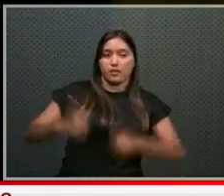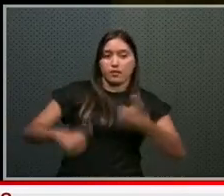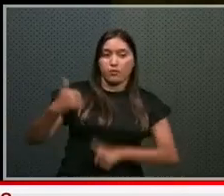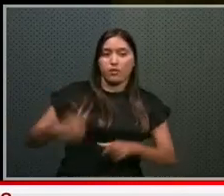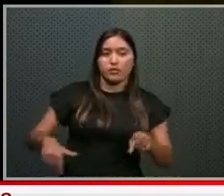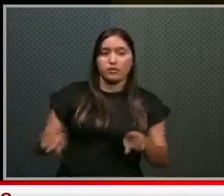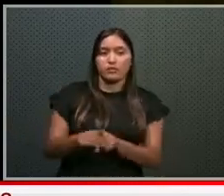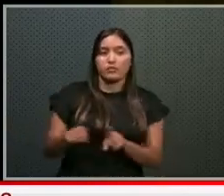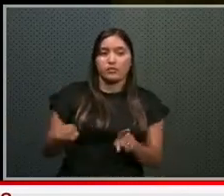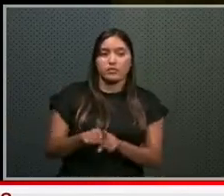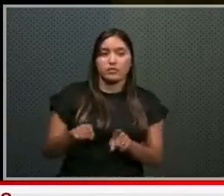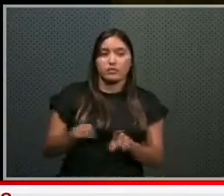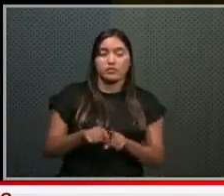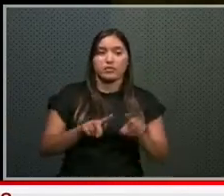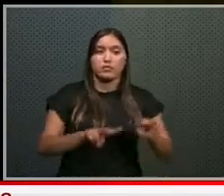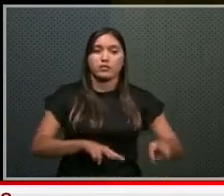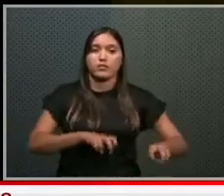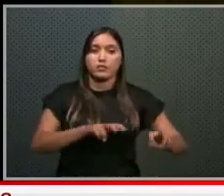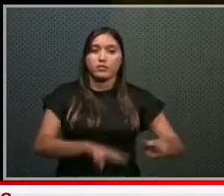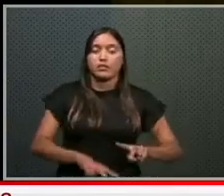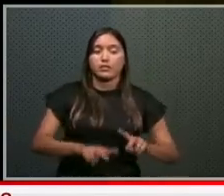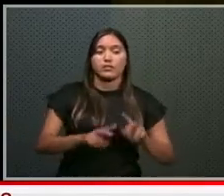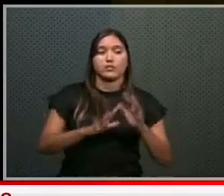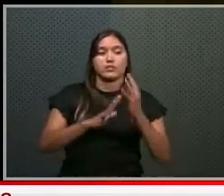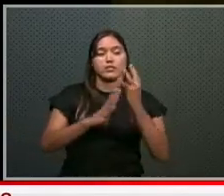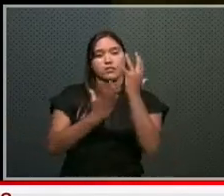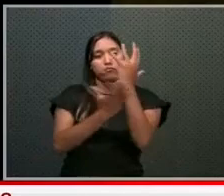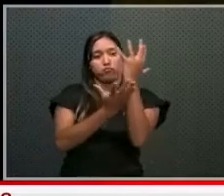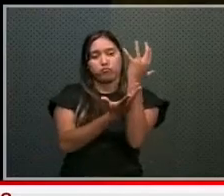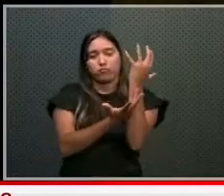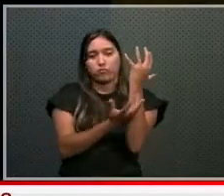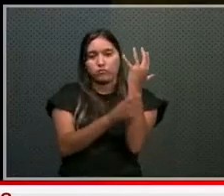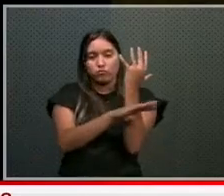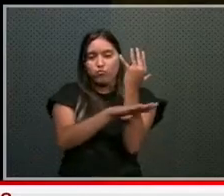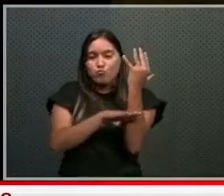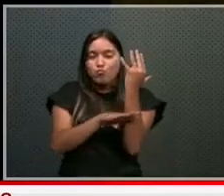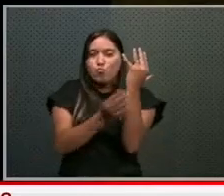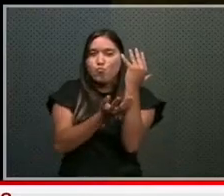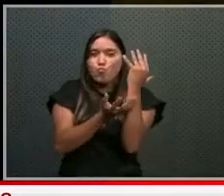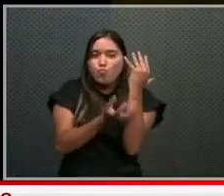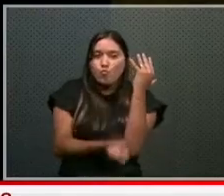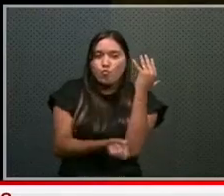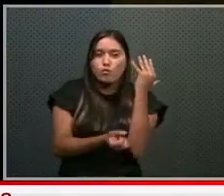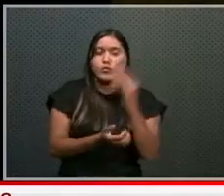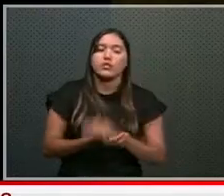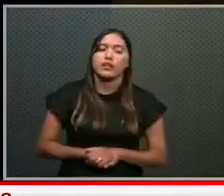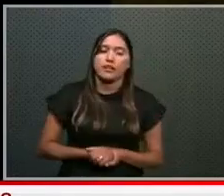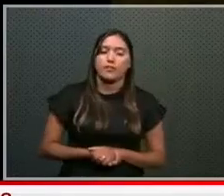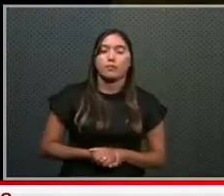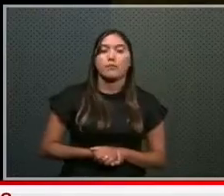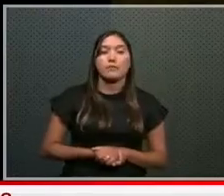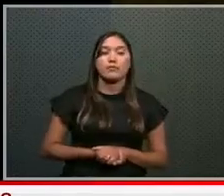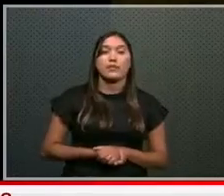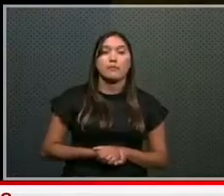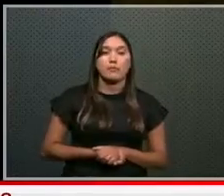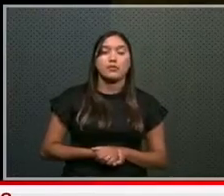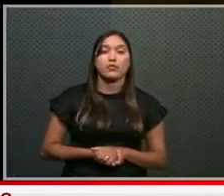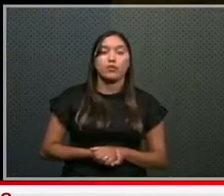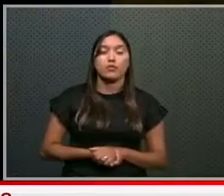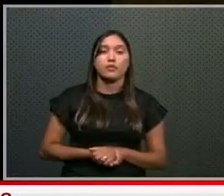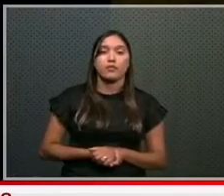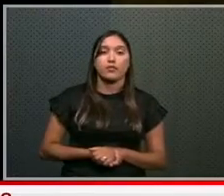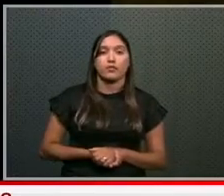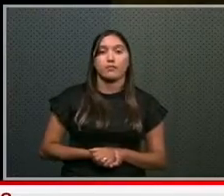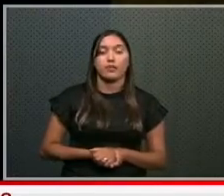camponês do nosso extrativista no nosso povo que mora na área Ribeirinha nas ilhas no lugar mais distante desse